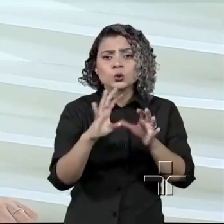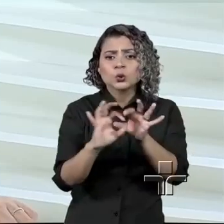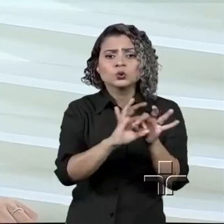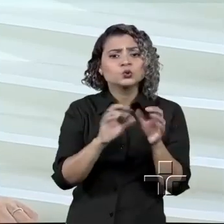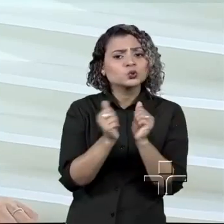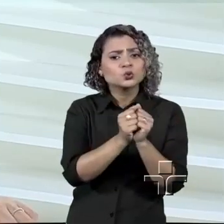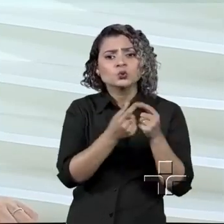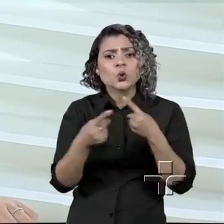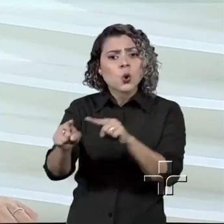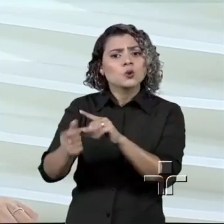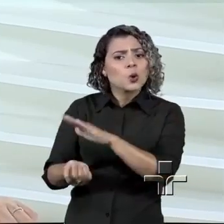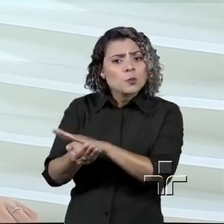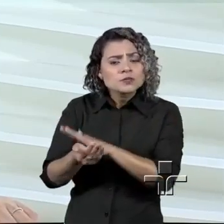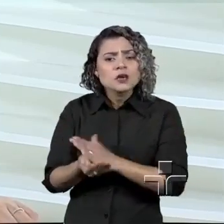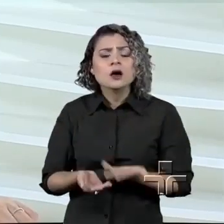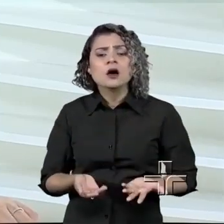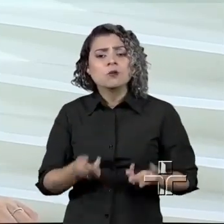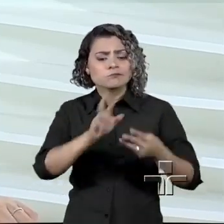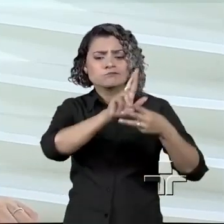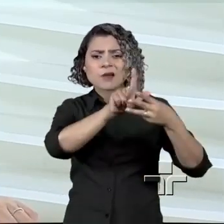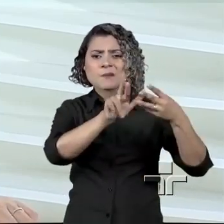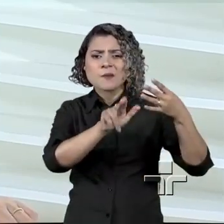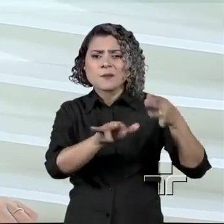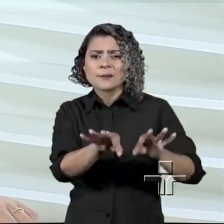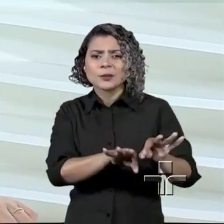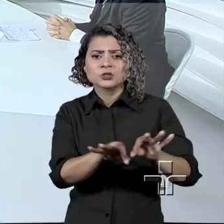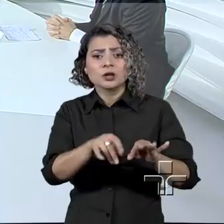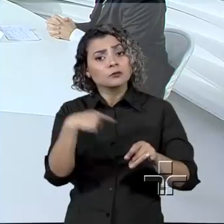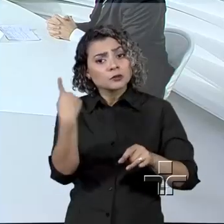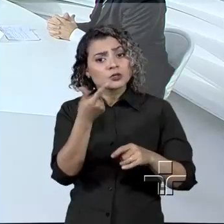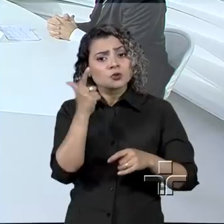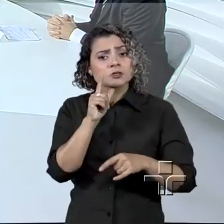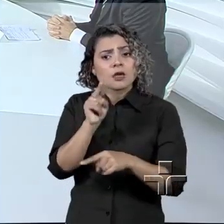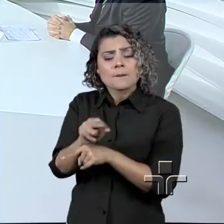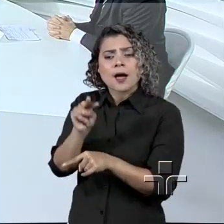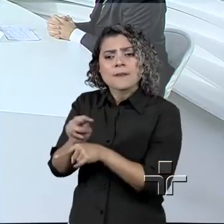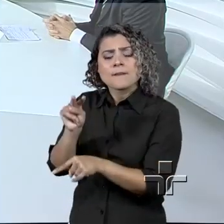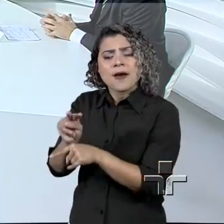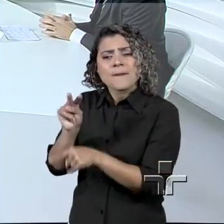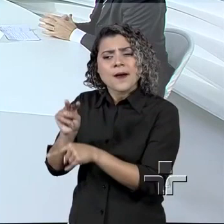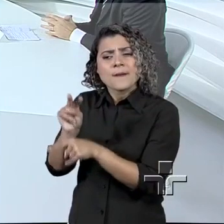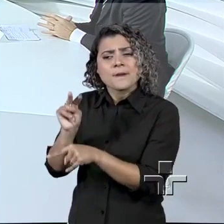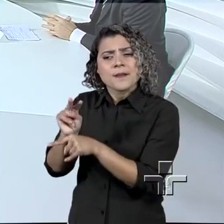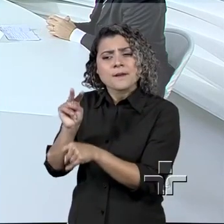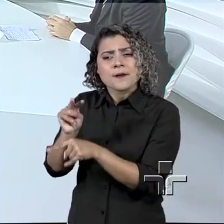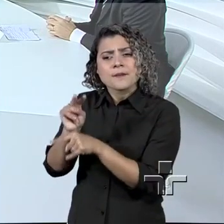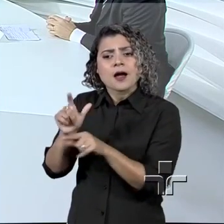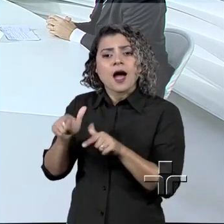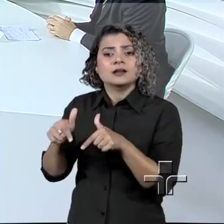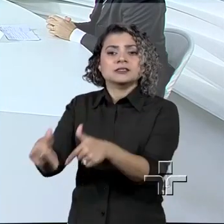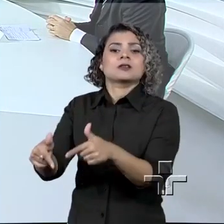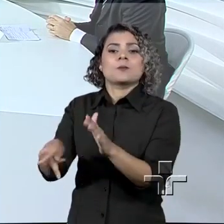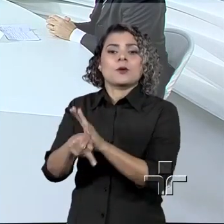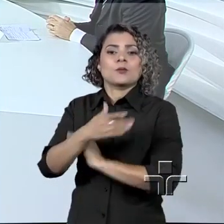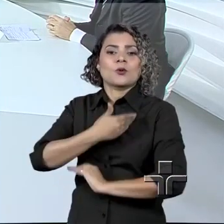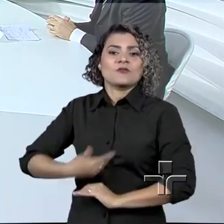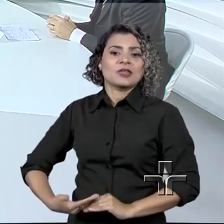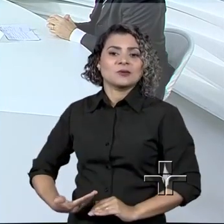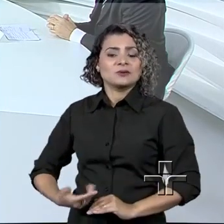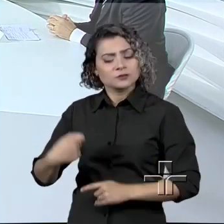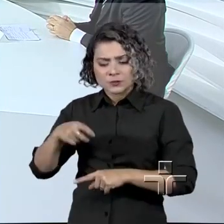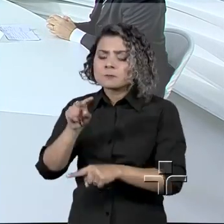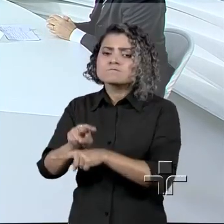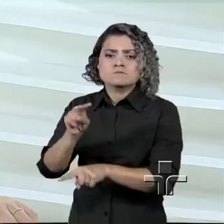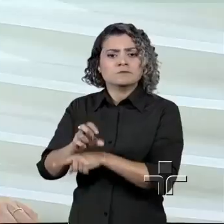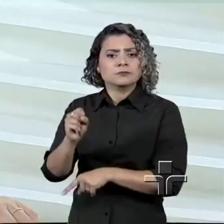Transparência Internacional, para que a gente possa monitorar e fiscalizar as ações do governo.